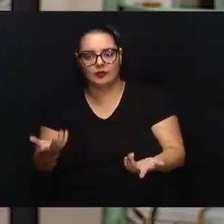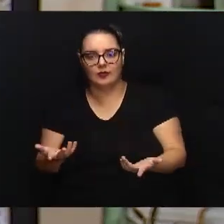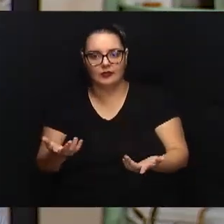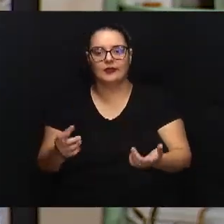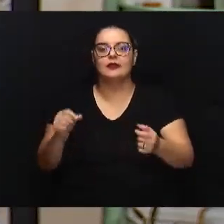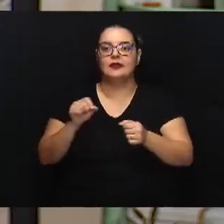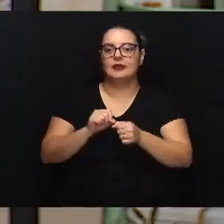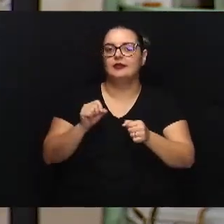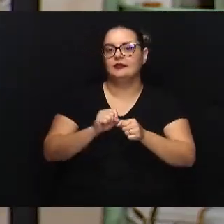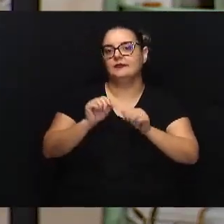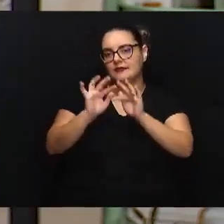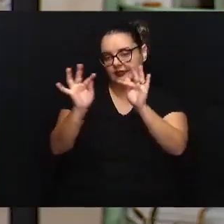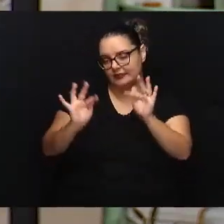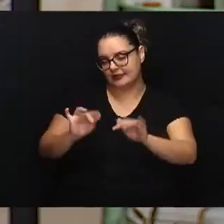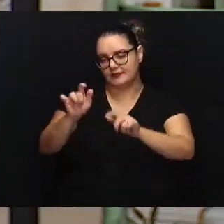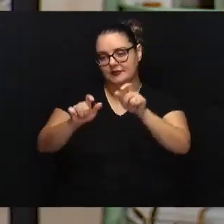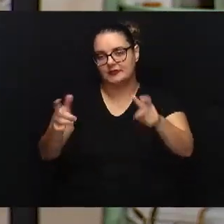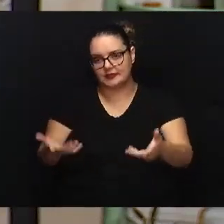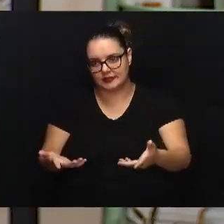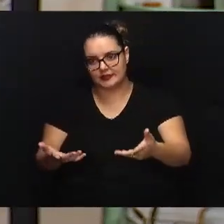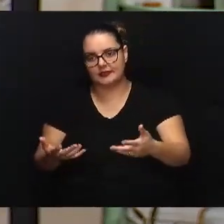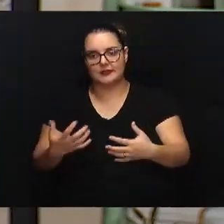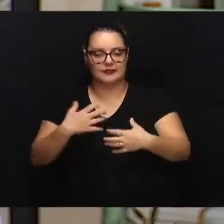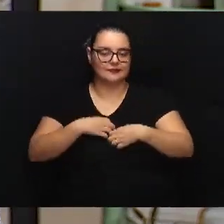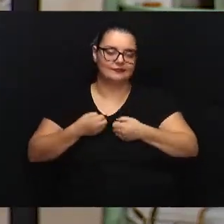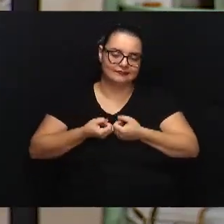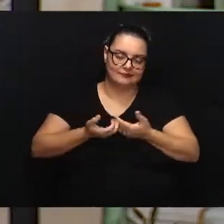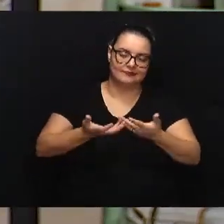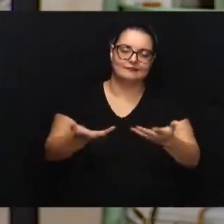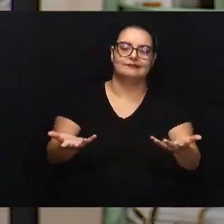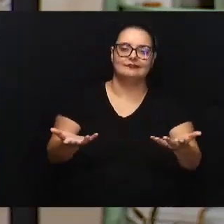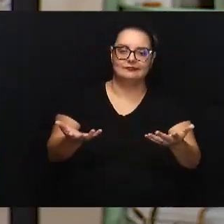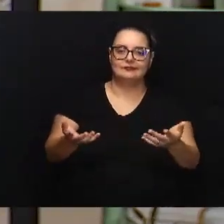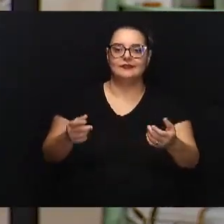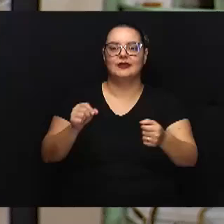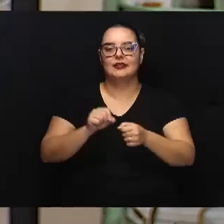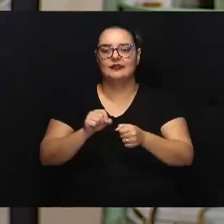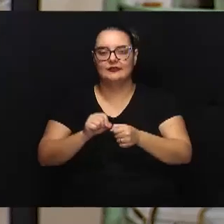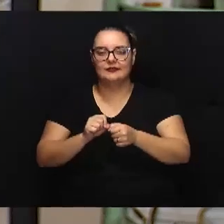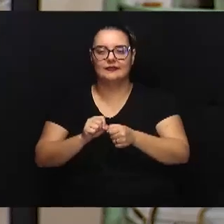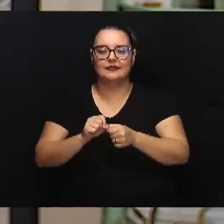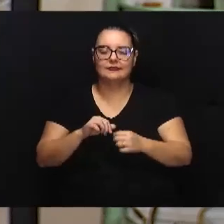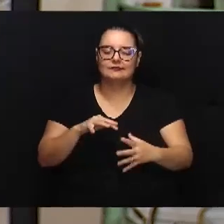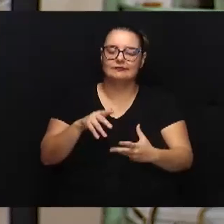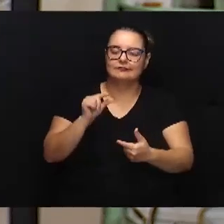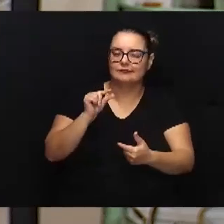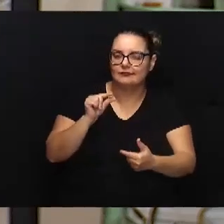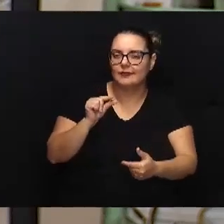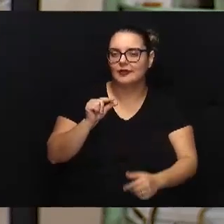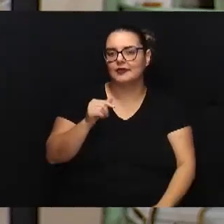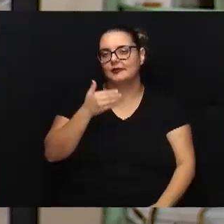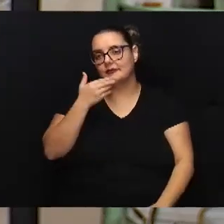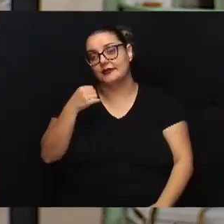as pessoas, é levar afeto a elas e fazer desse mundo um pouquinho só melhor, se isso for possível.